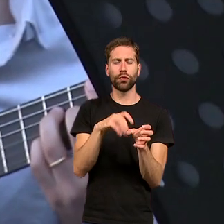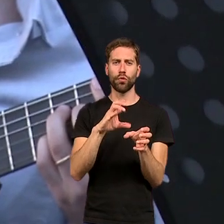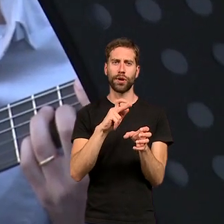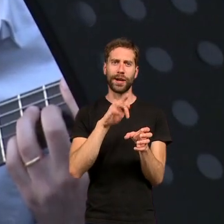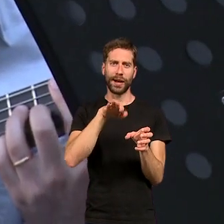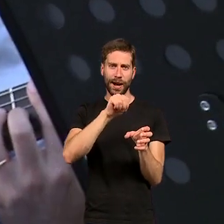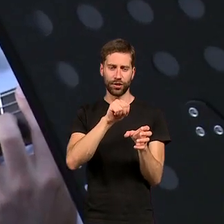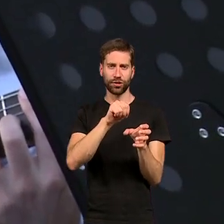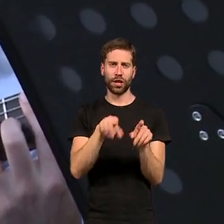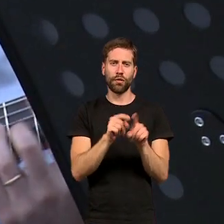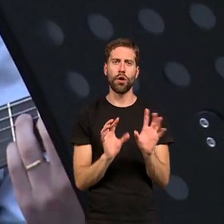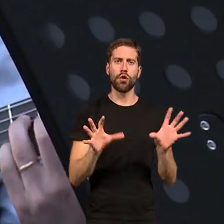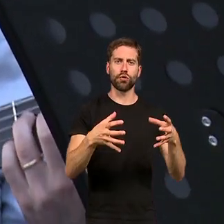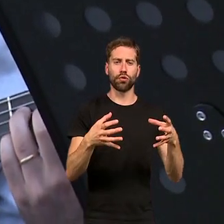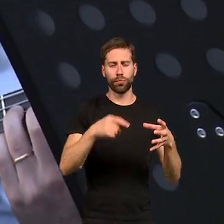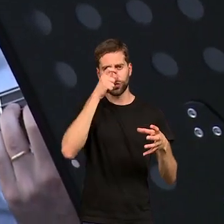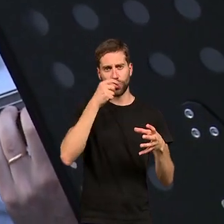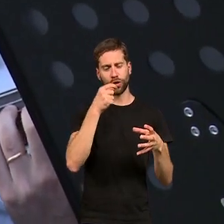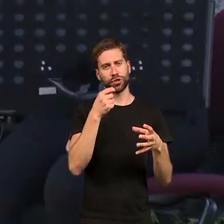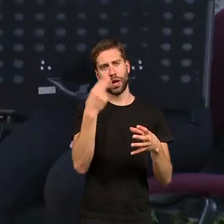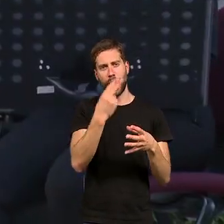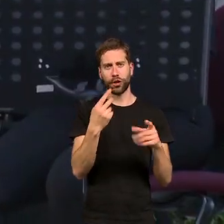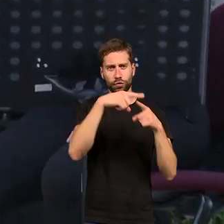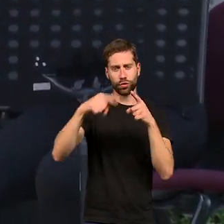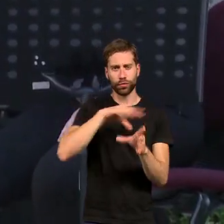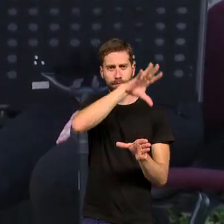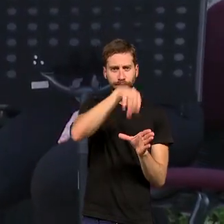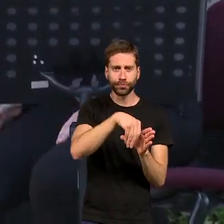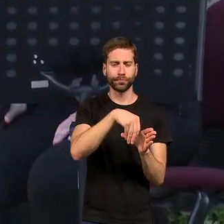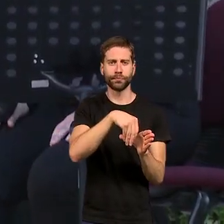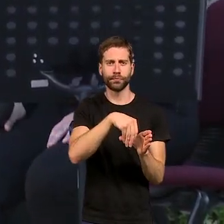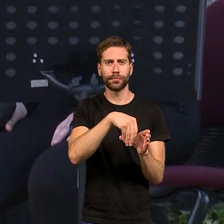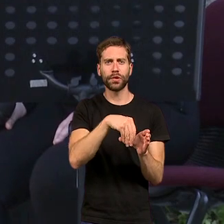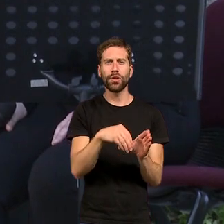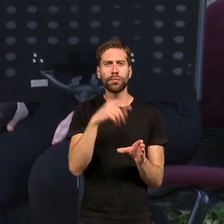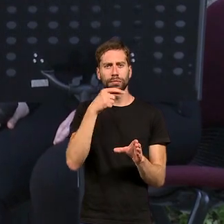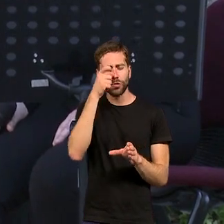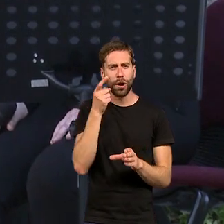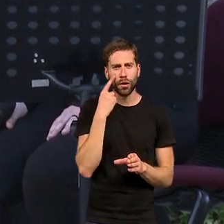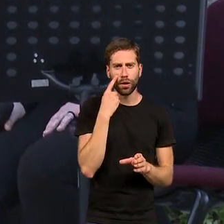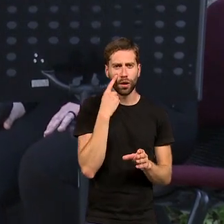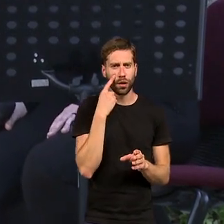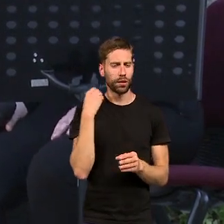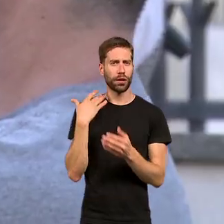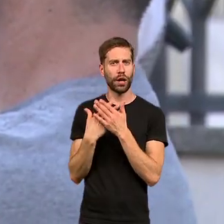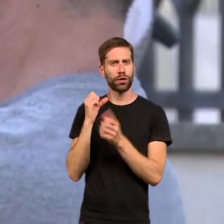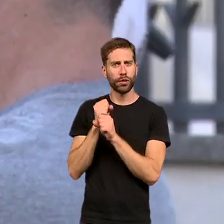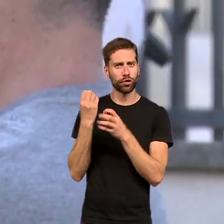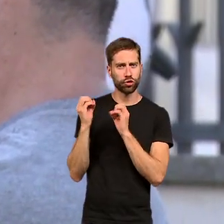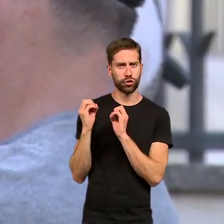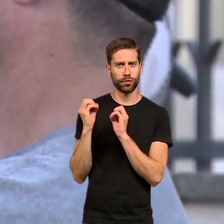artistas, e que conhecia uma série de grupos que estão nesse coletivo e que estavam impossibilitados de trabalhar.